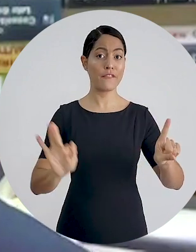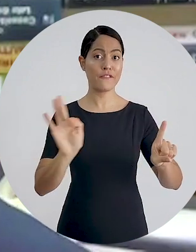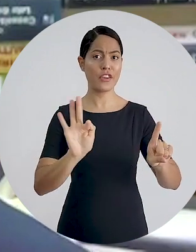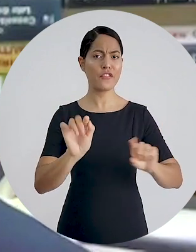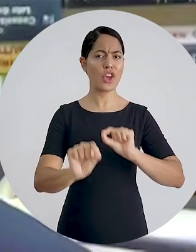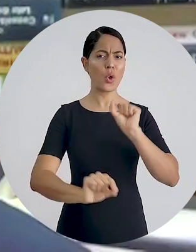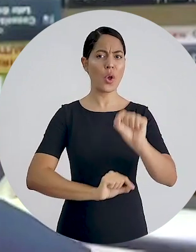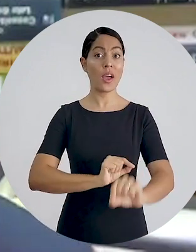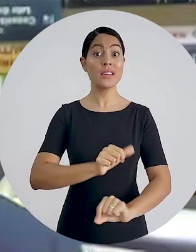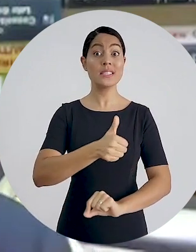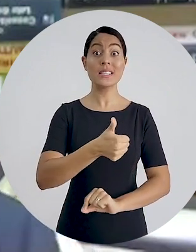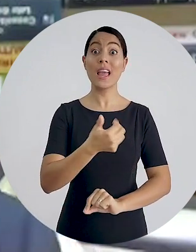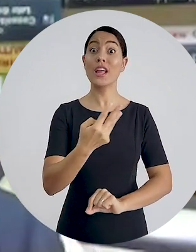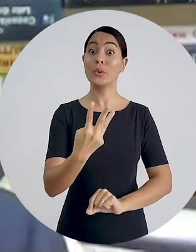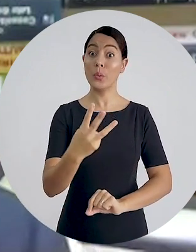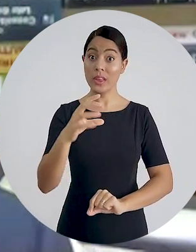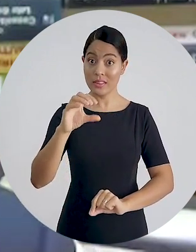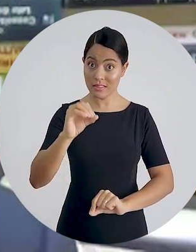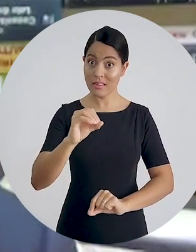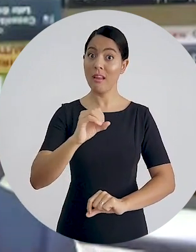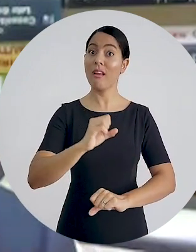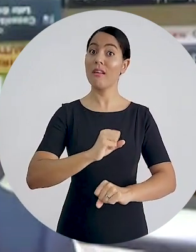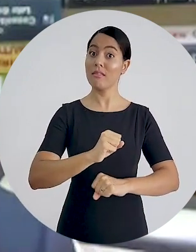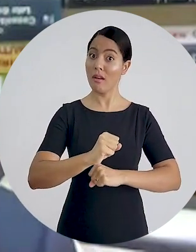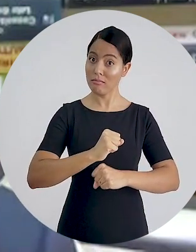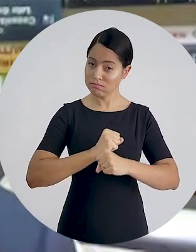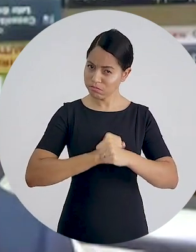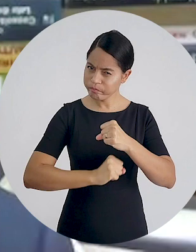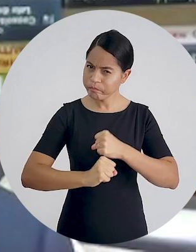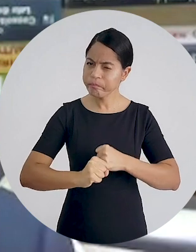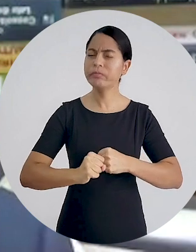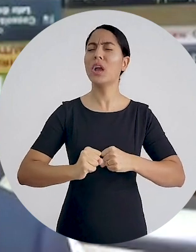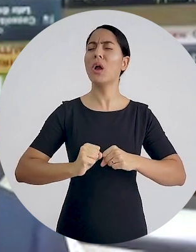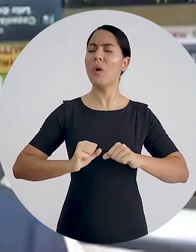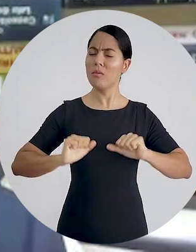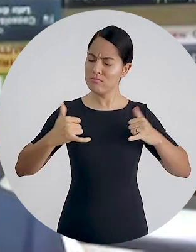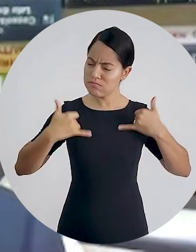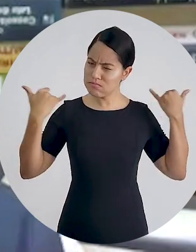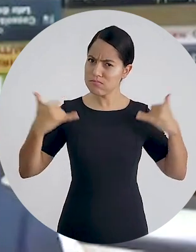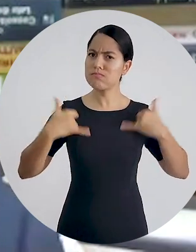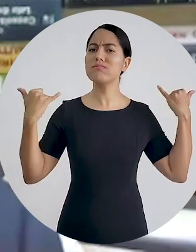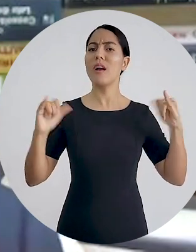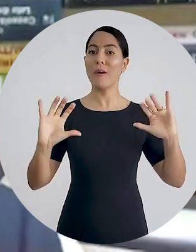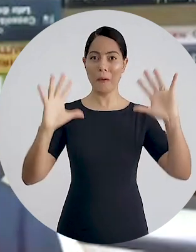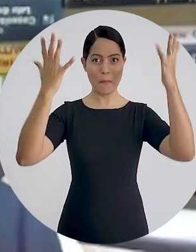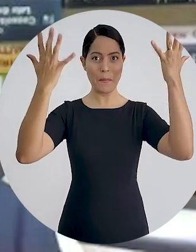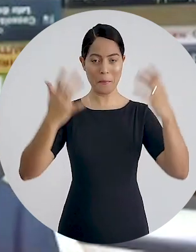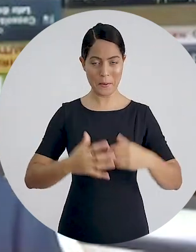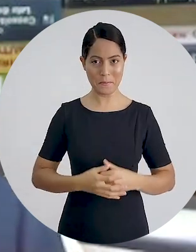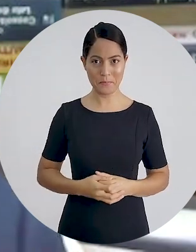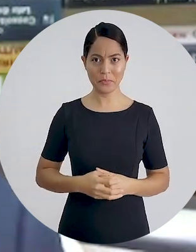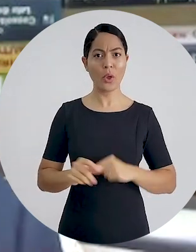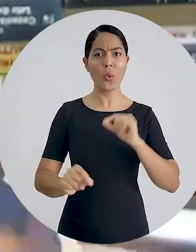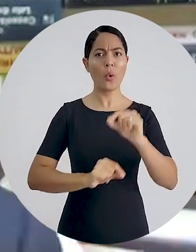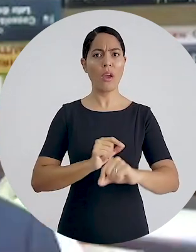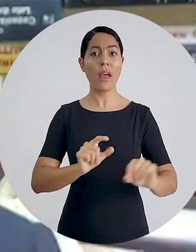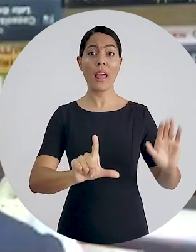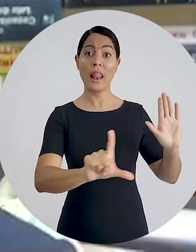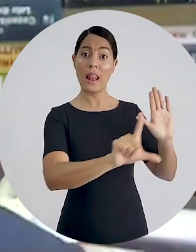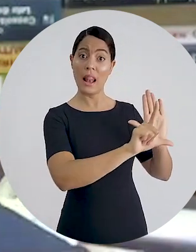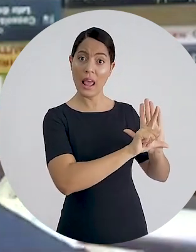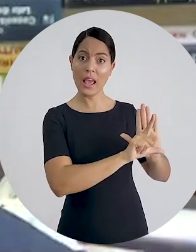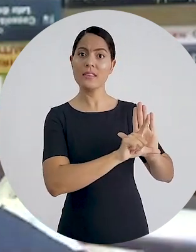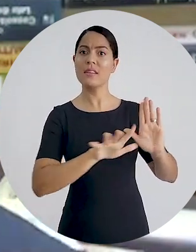fevereiro 130 anos, foi ter instituído um governo de leis e não de homens, na melhor